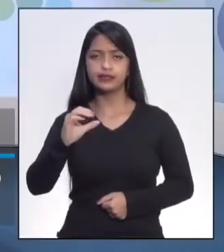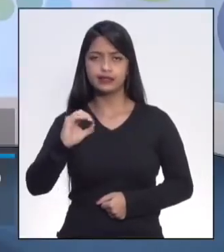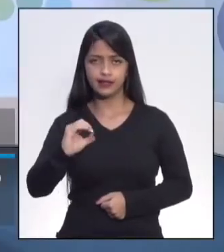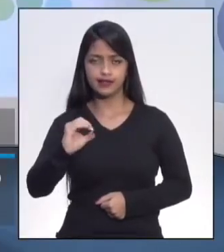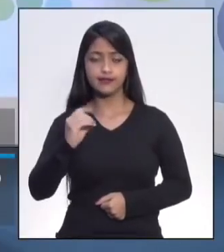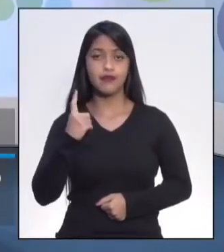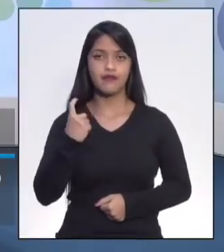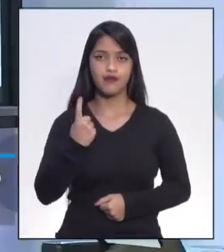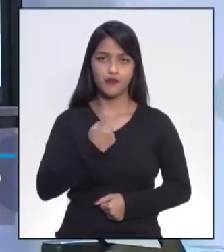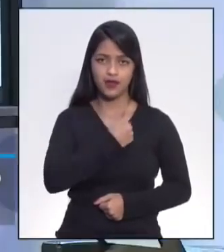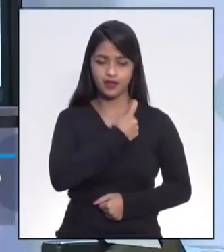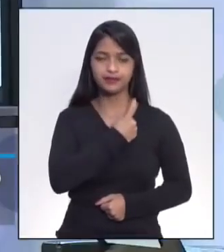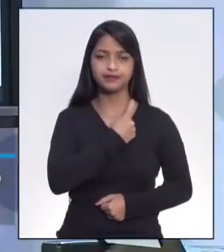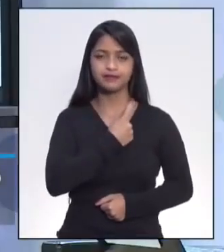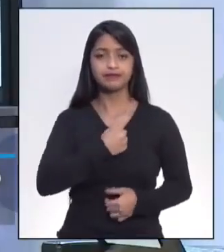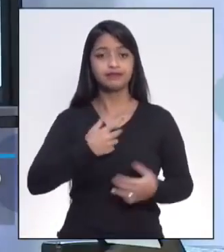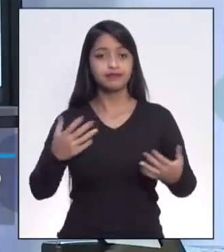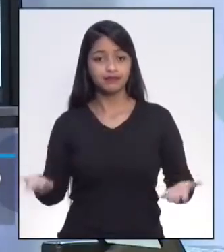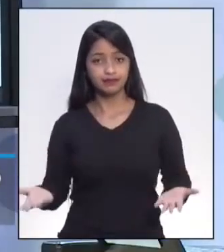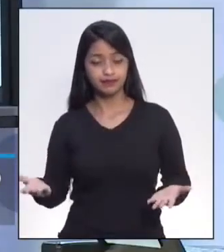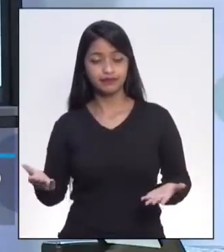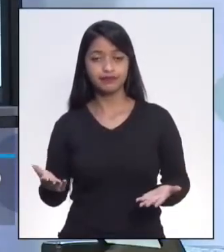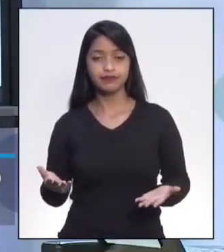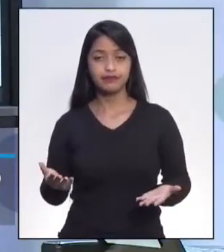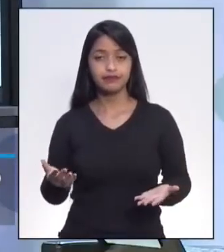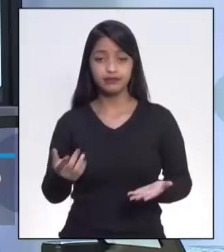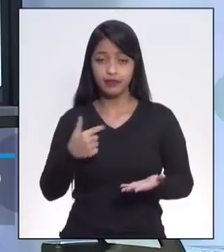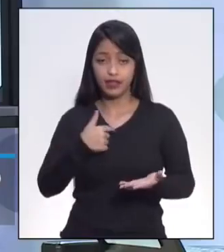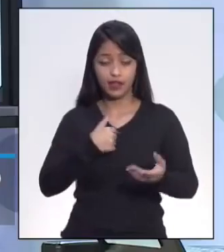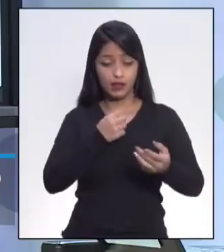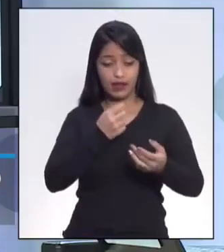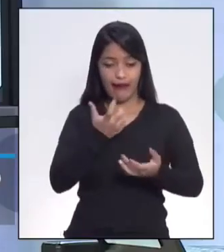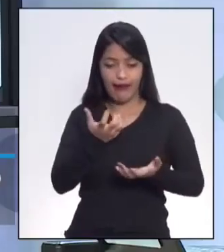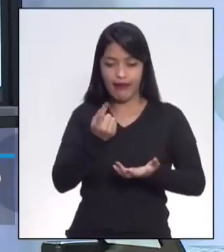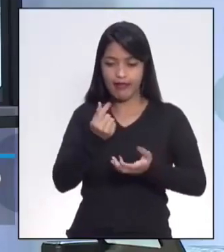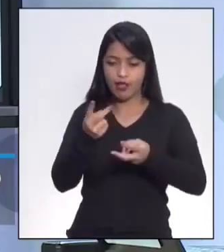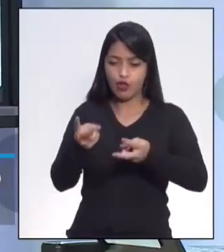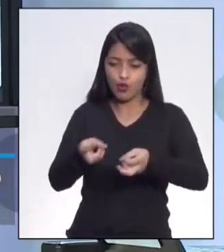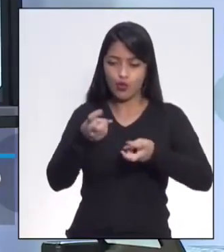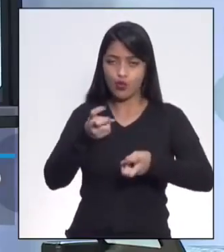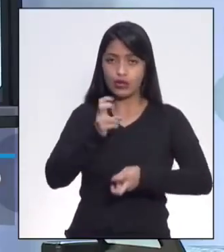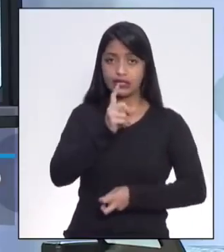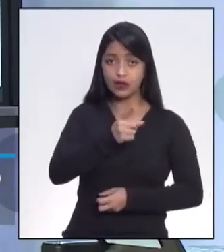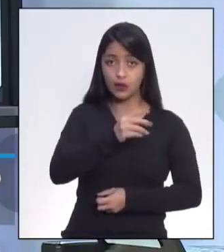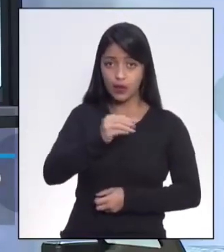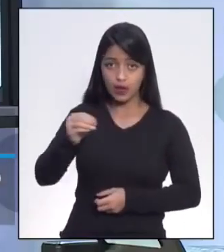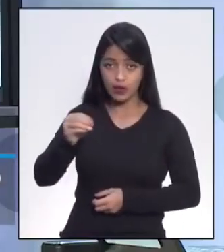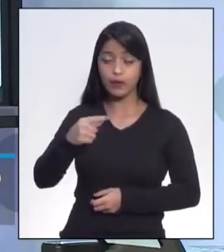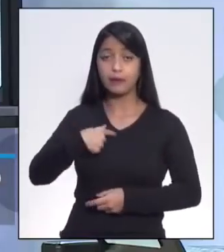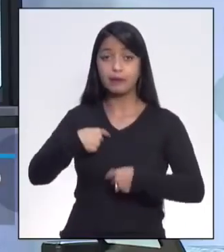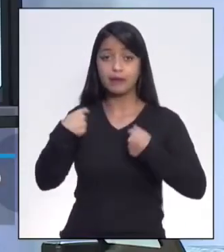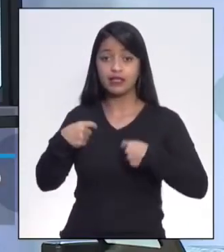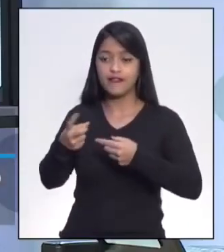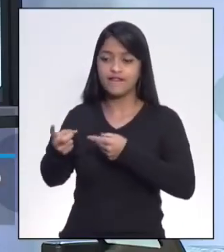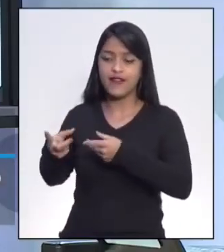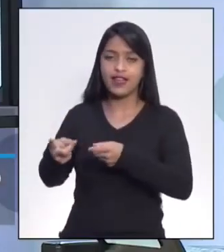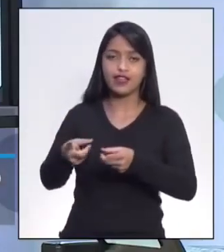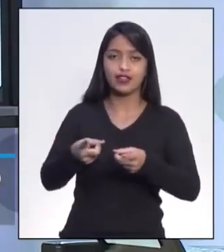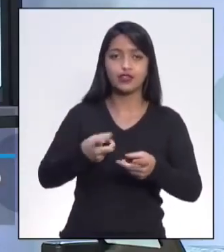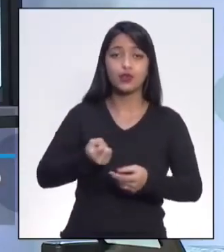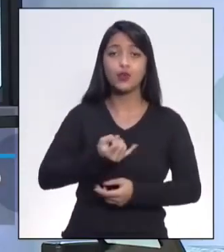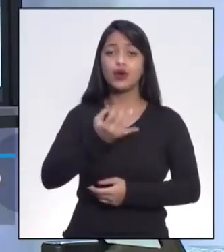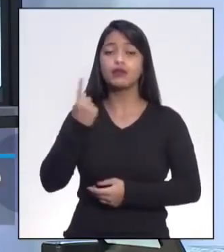260 perfumes. Ou seja, com essa margem de lucro, para eu ter os 5.000, eu tenho que chegar